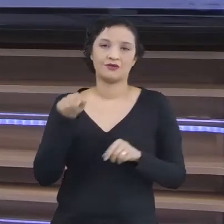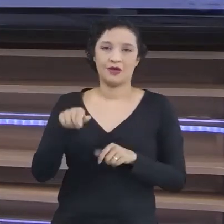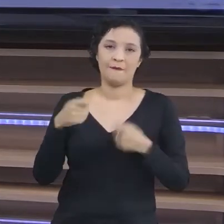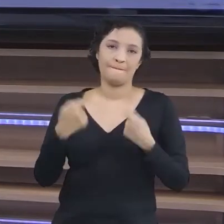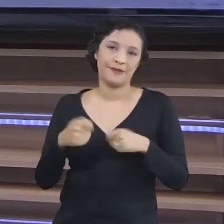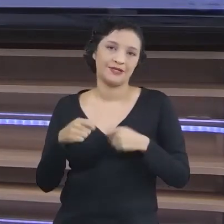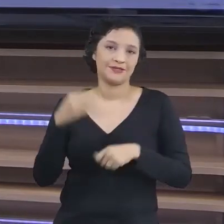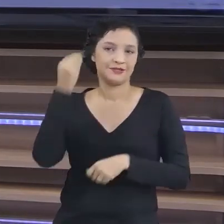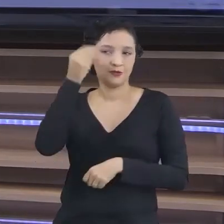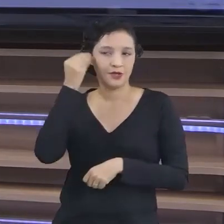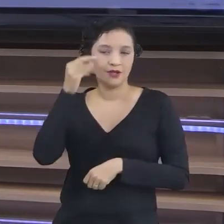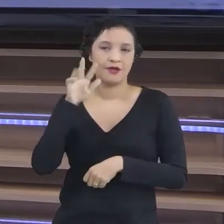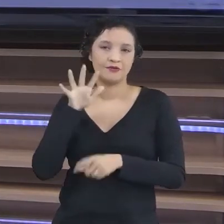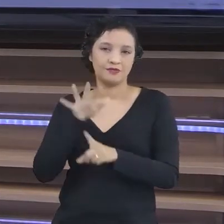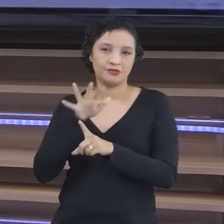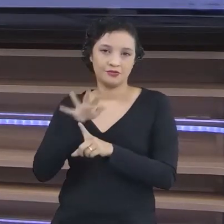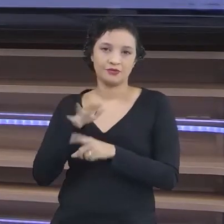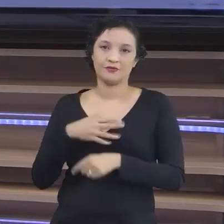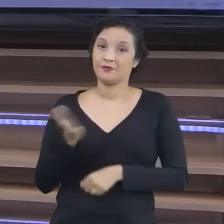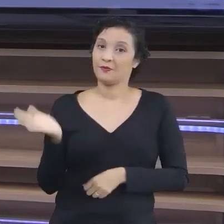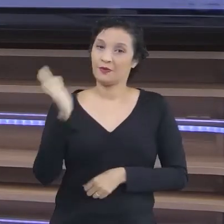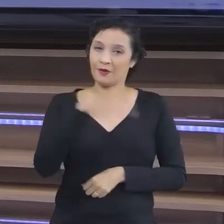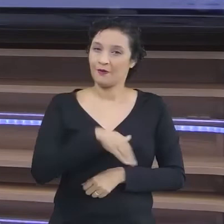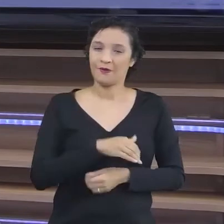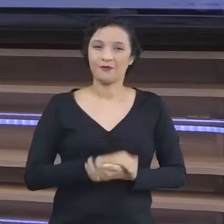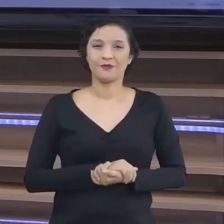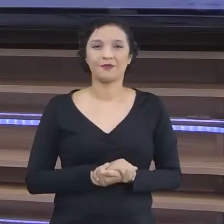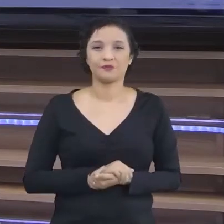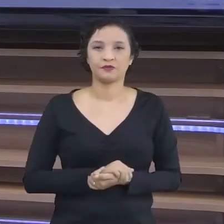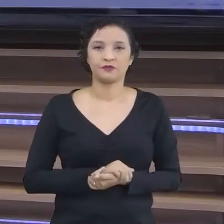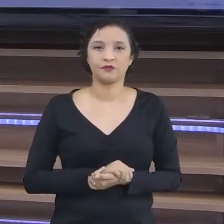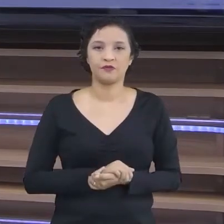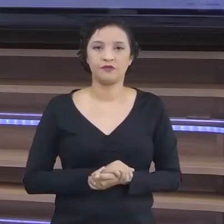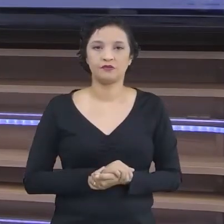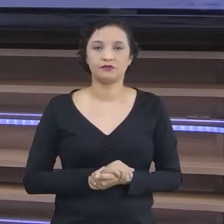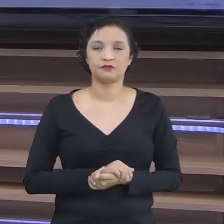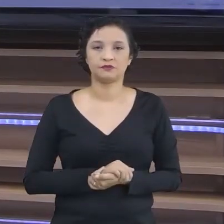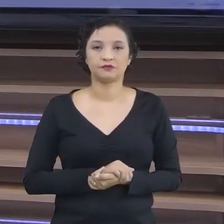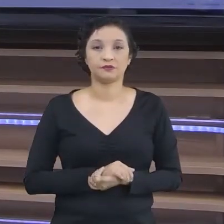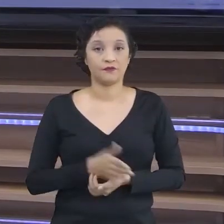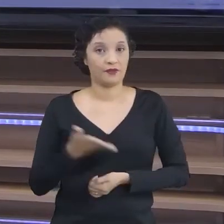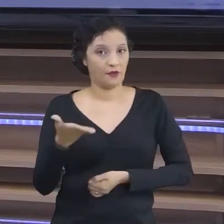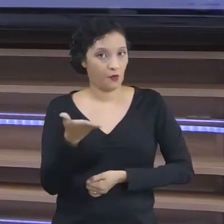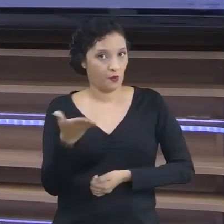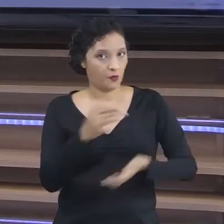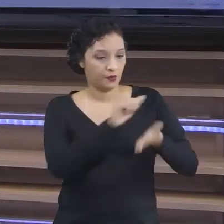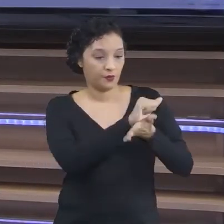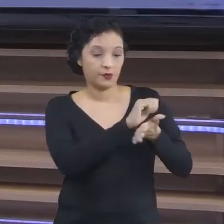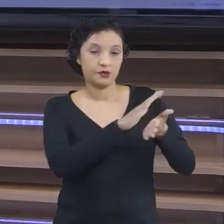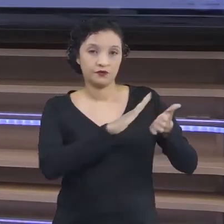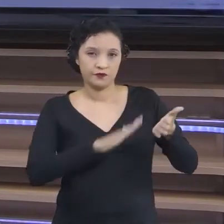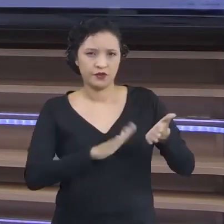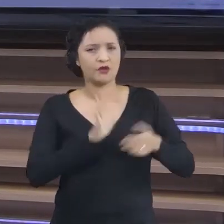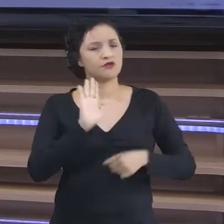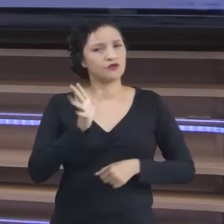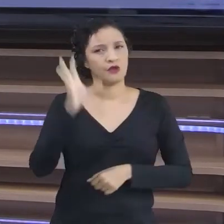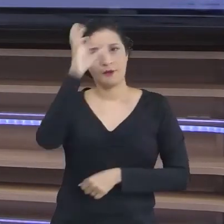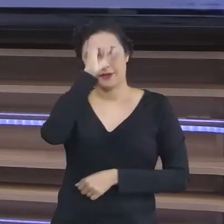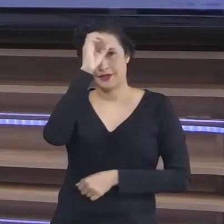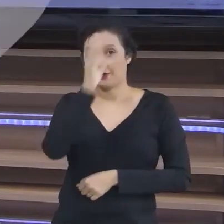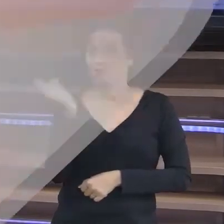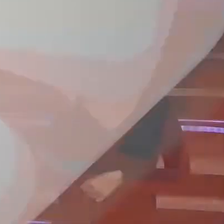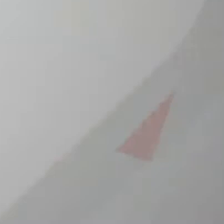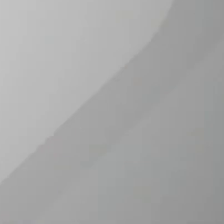ajudar a responder. Conto com vocês agora e espero que todos acertem. Agora a gente vai fazer o exercício de tudo que a gente viu agora. Vamos para o